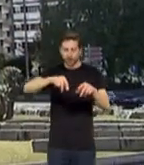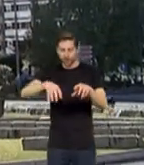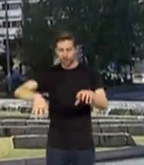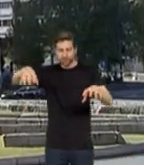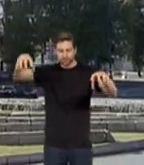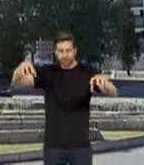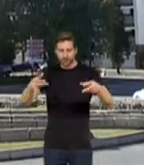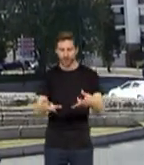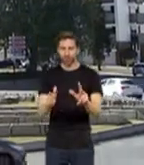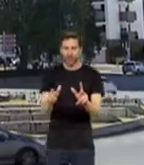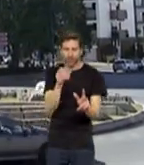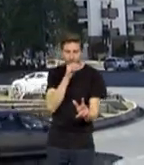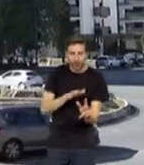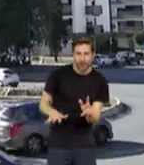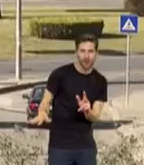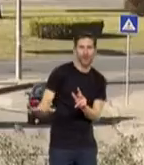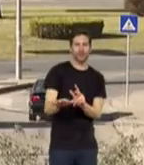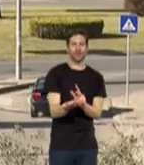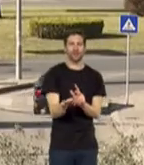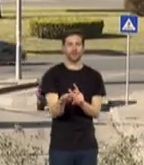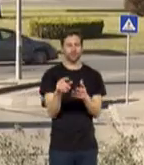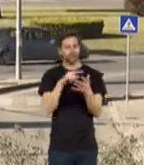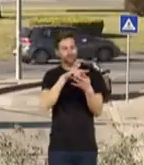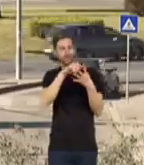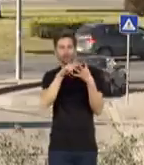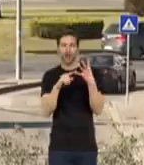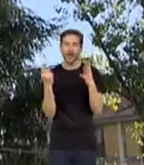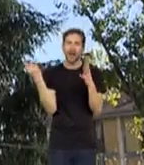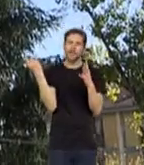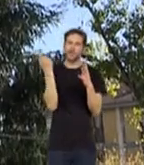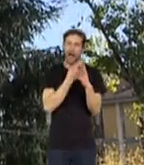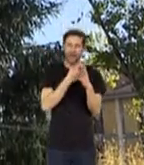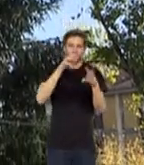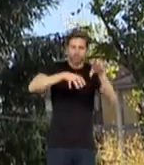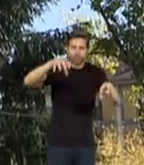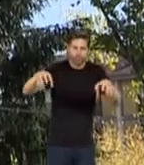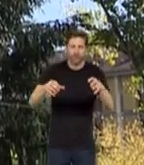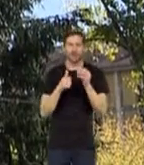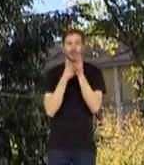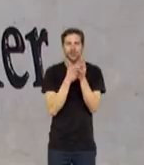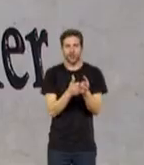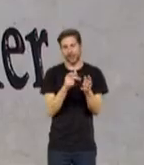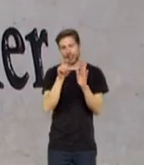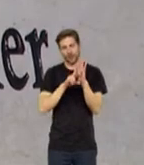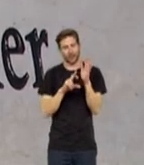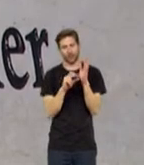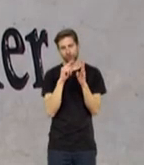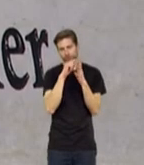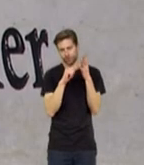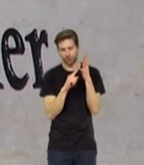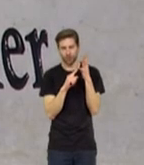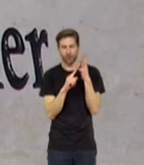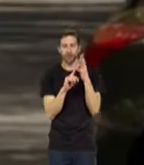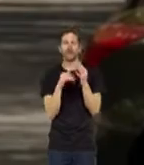comum. 4 funções que o urbanismo devia cumprir em simultâneo, nas palavras de Le Corbusier: